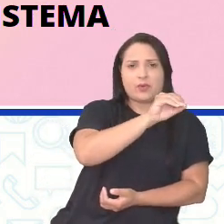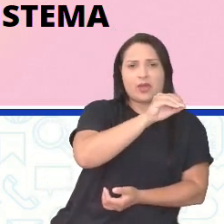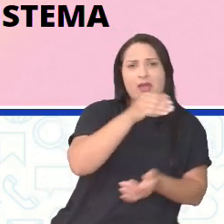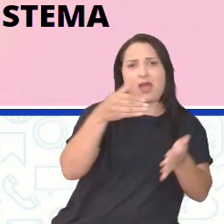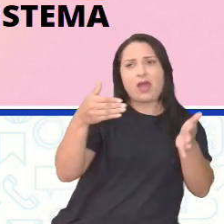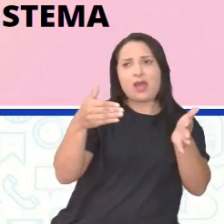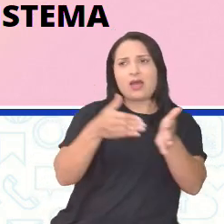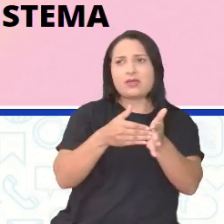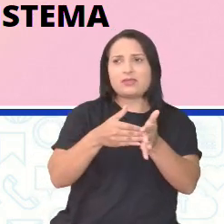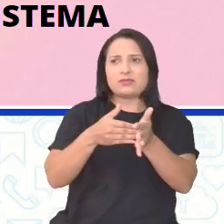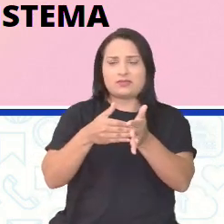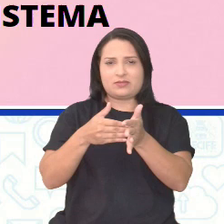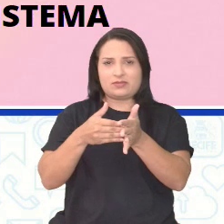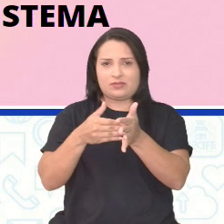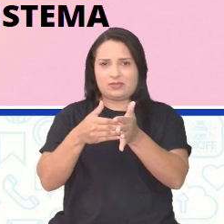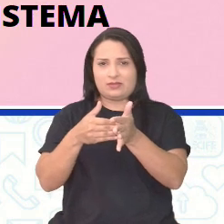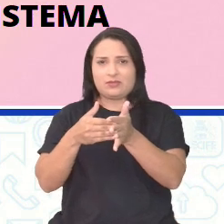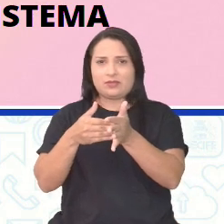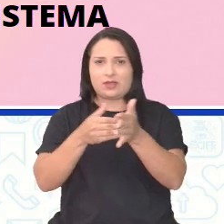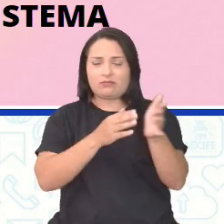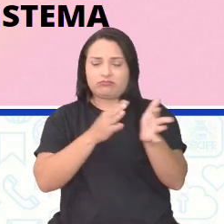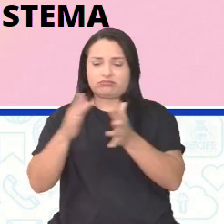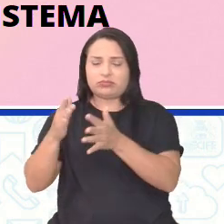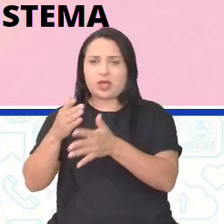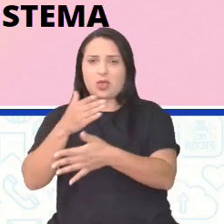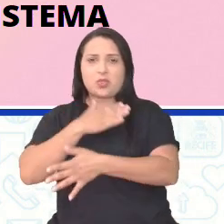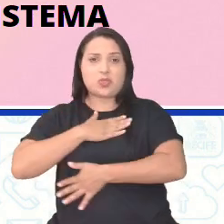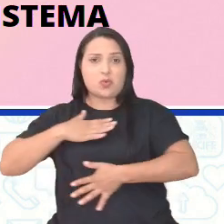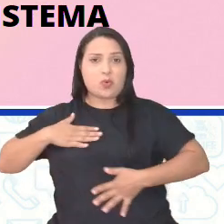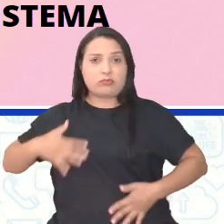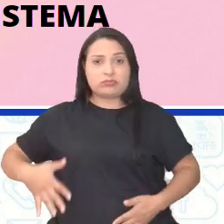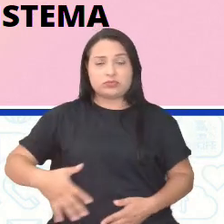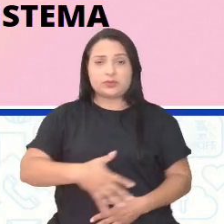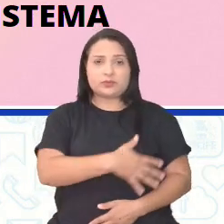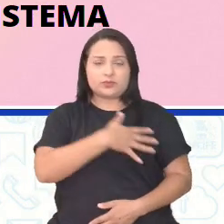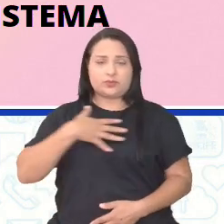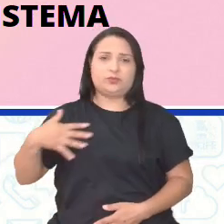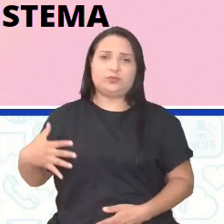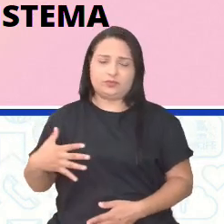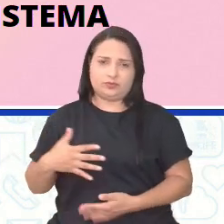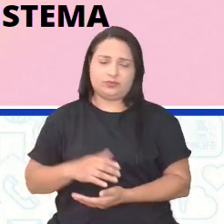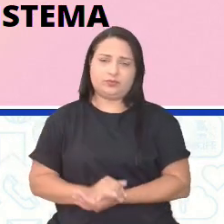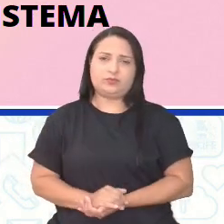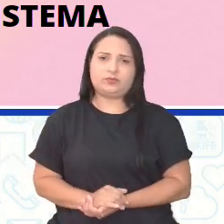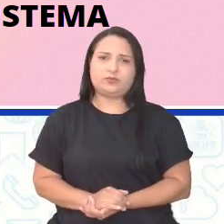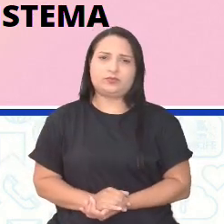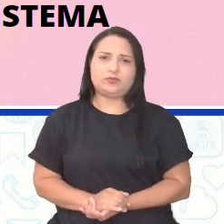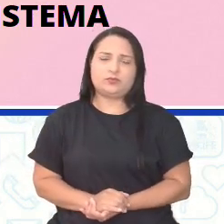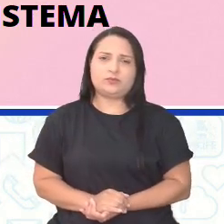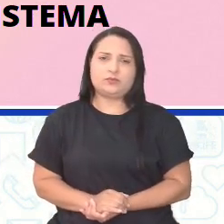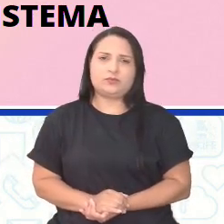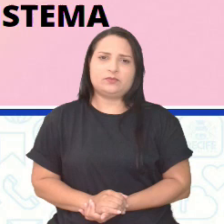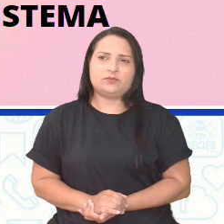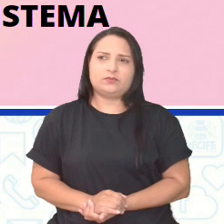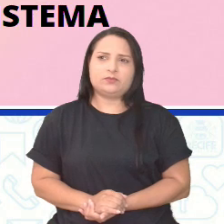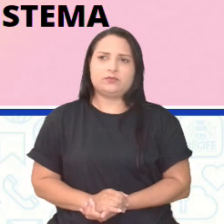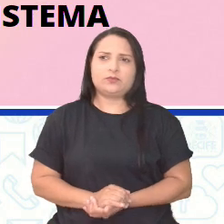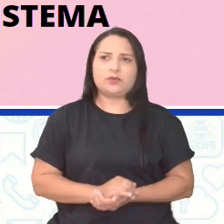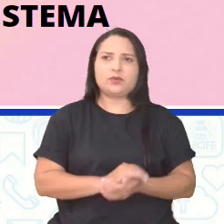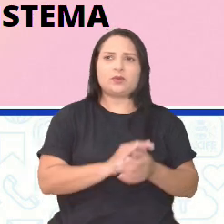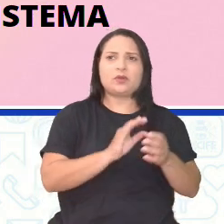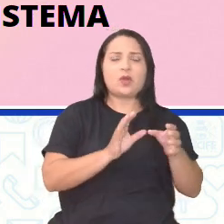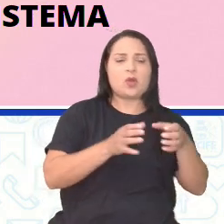no organismo, no corpo completo. Então, uma reunião de átomos vai formar a molécula. Um conjunto de moléculas formando aí